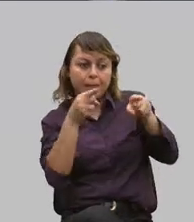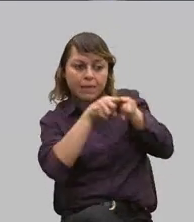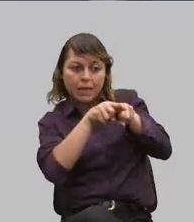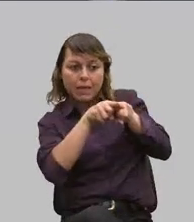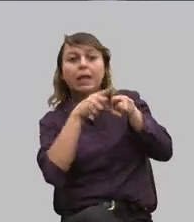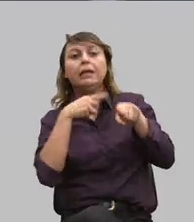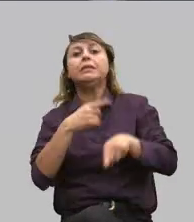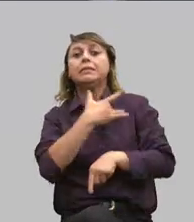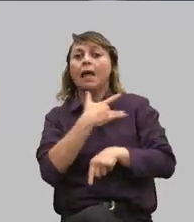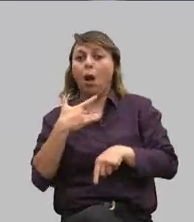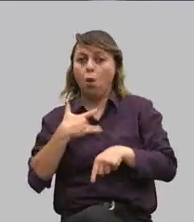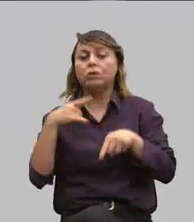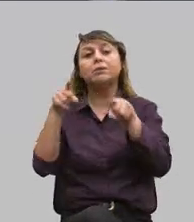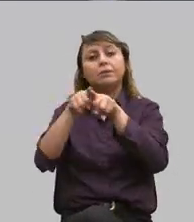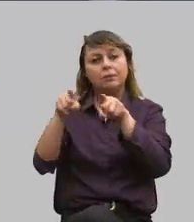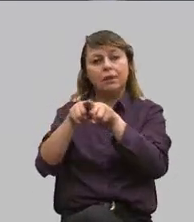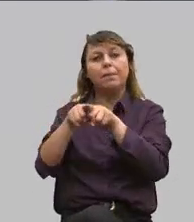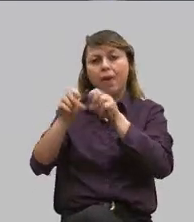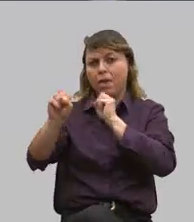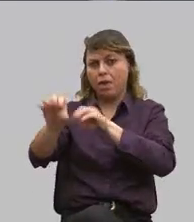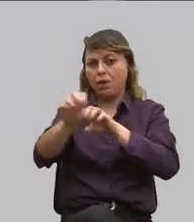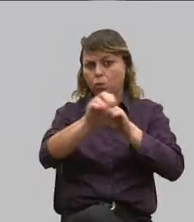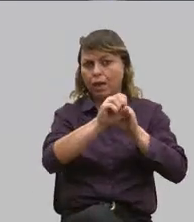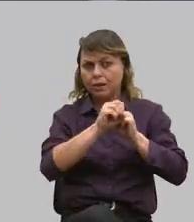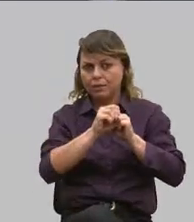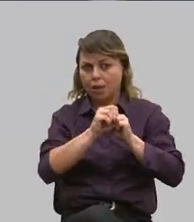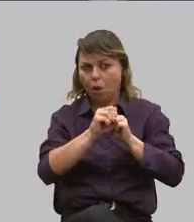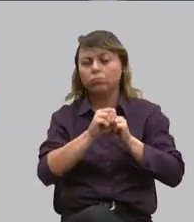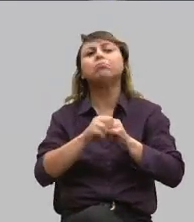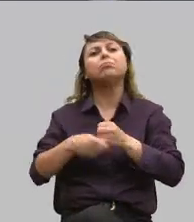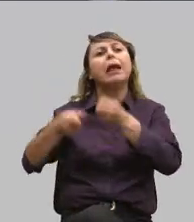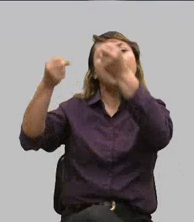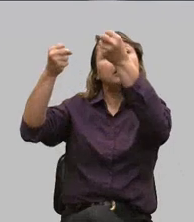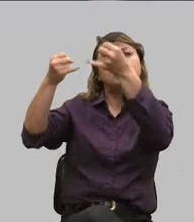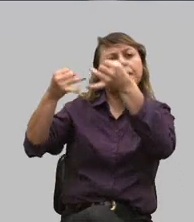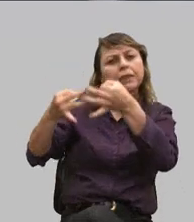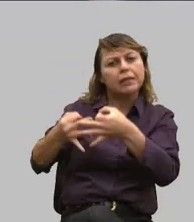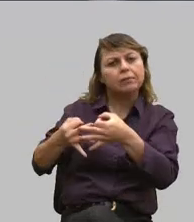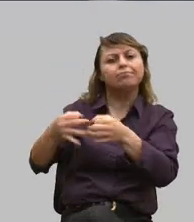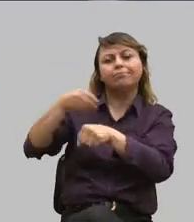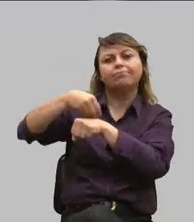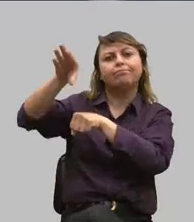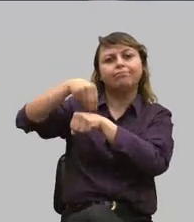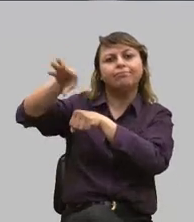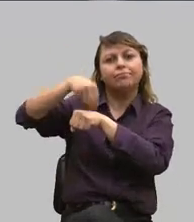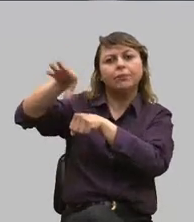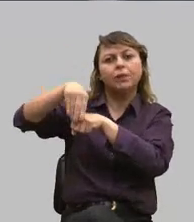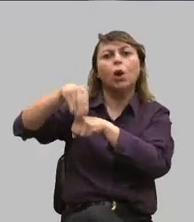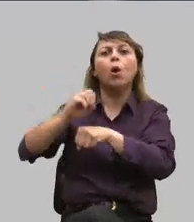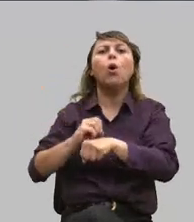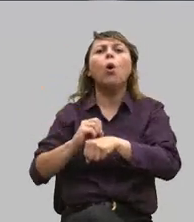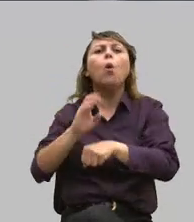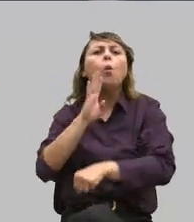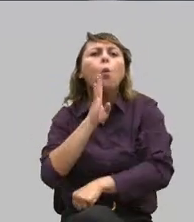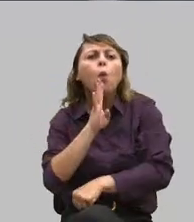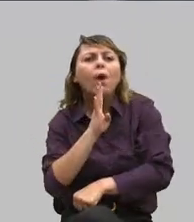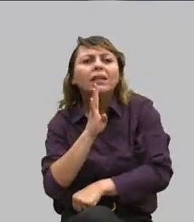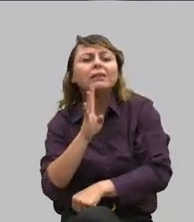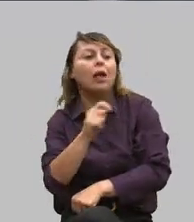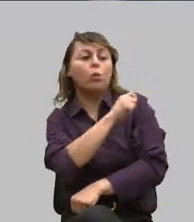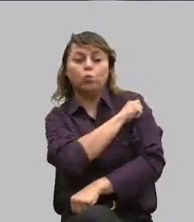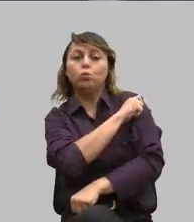educação onde a educação ela faz a sua parte de triar então conhecer por conhecer os seus